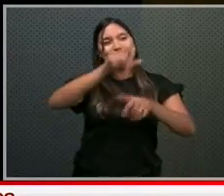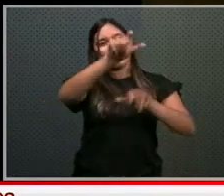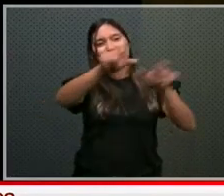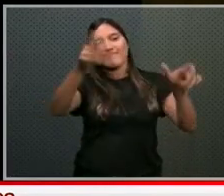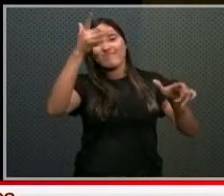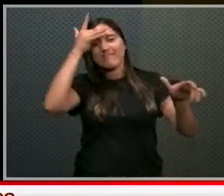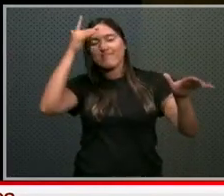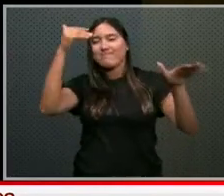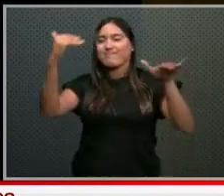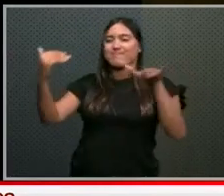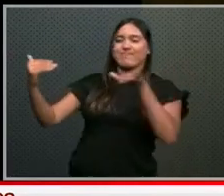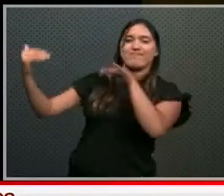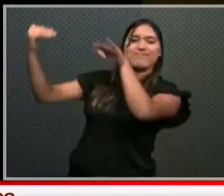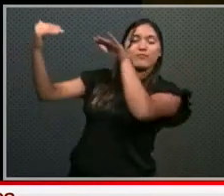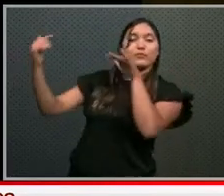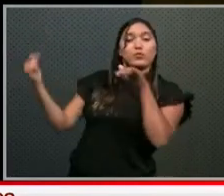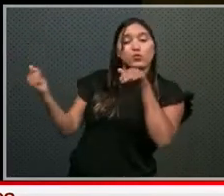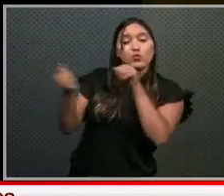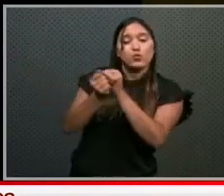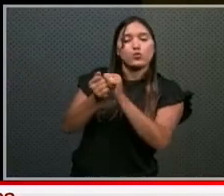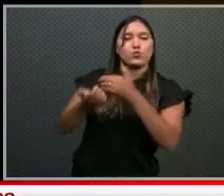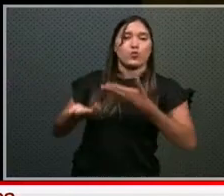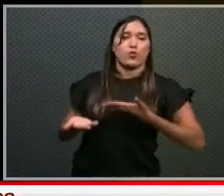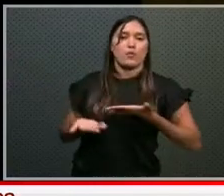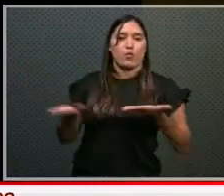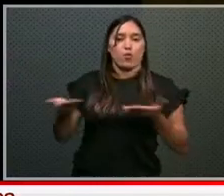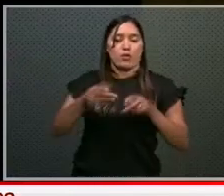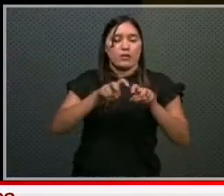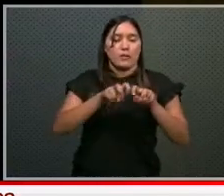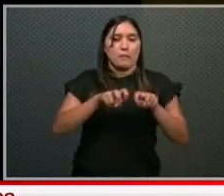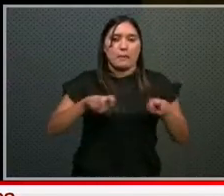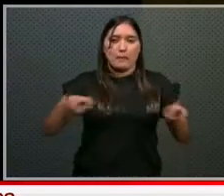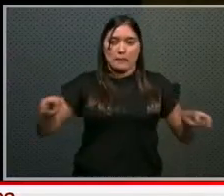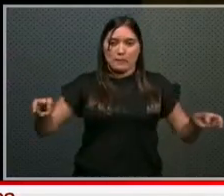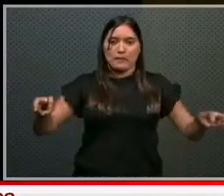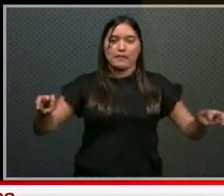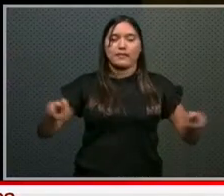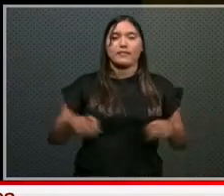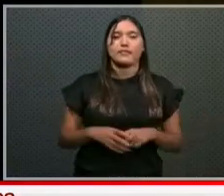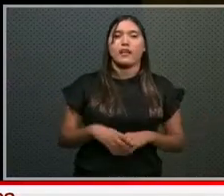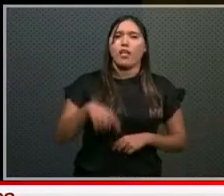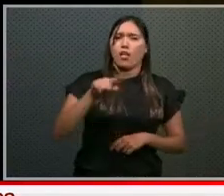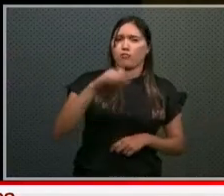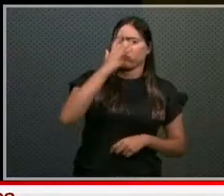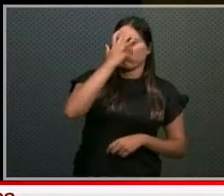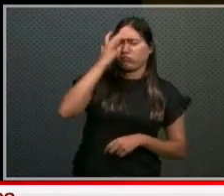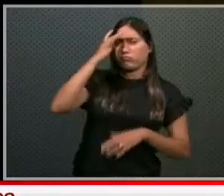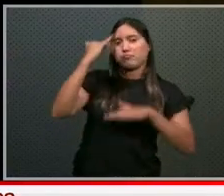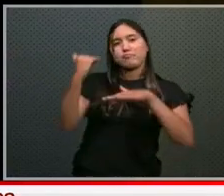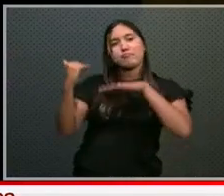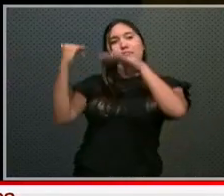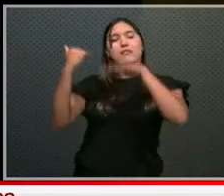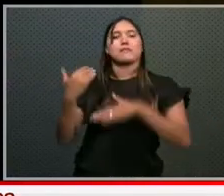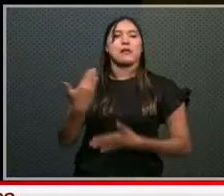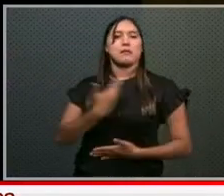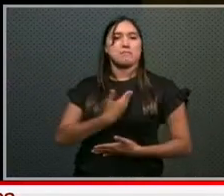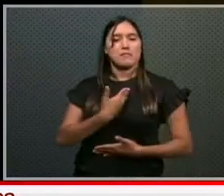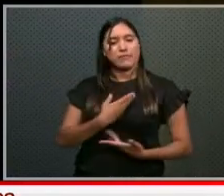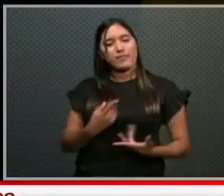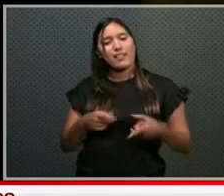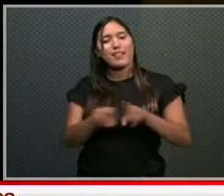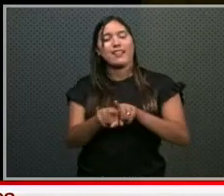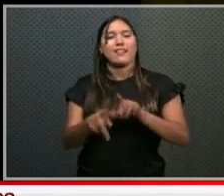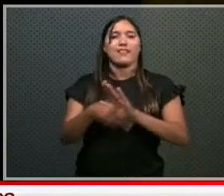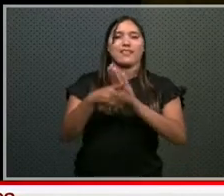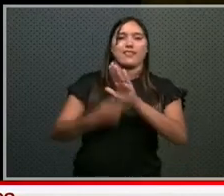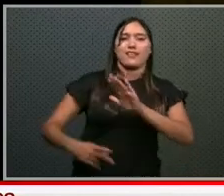autoridades que comigo compõem esse dispositivo são autoridades amigas da Embrapa eu tenho uma convicção